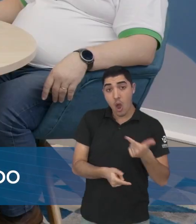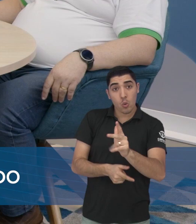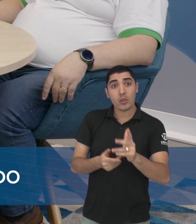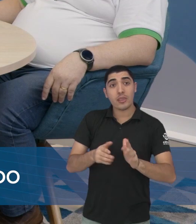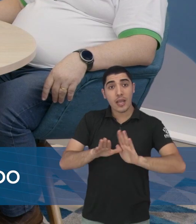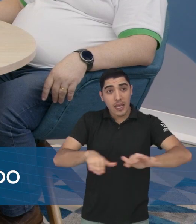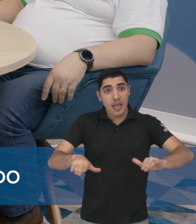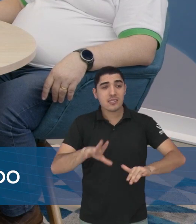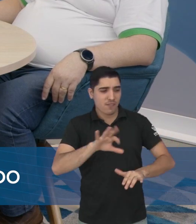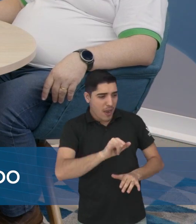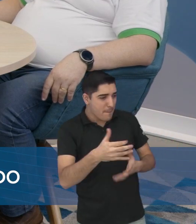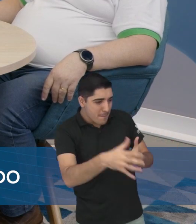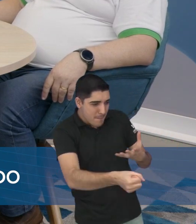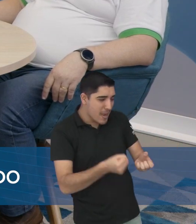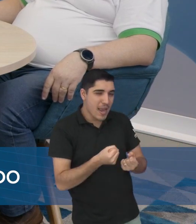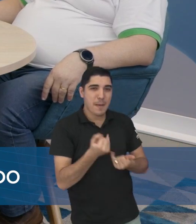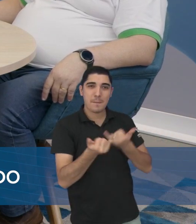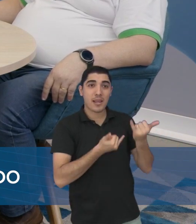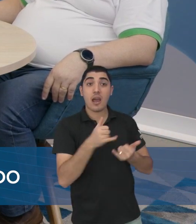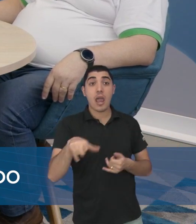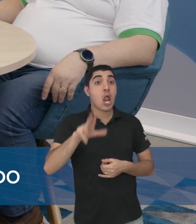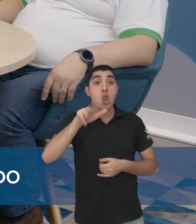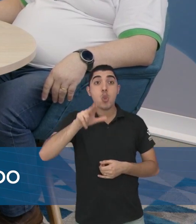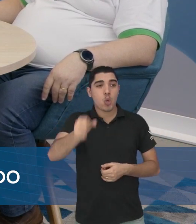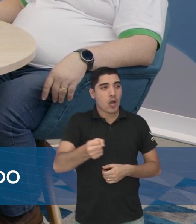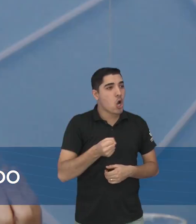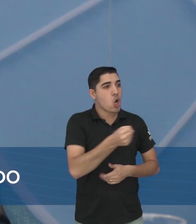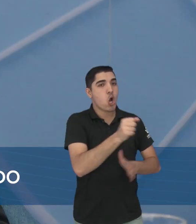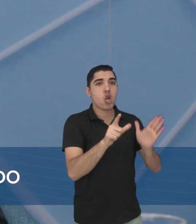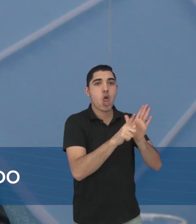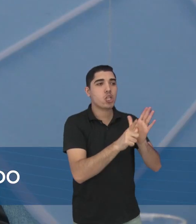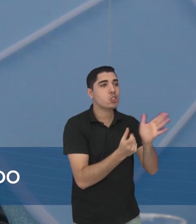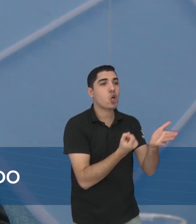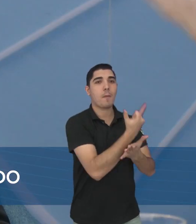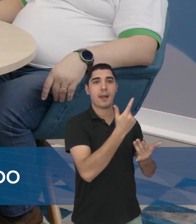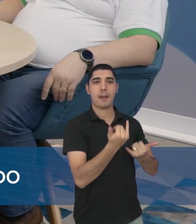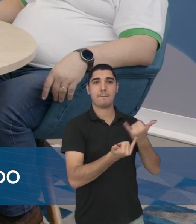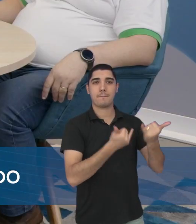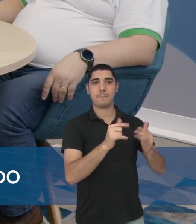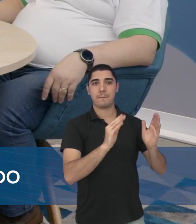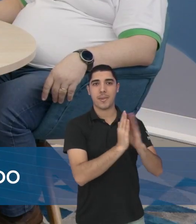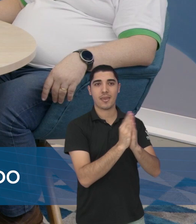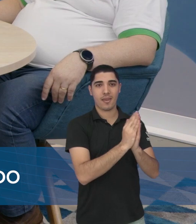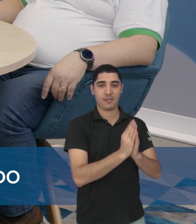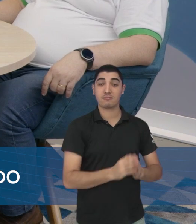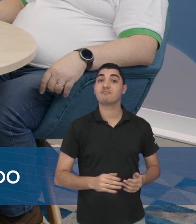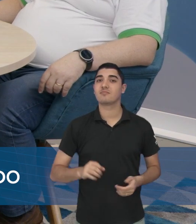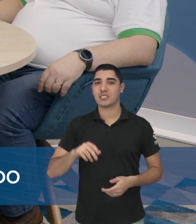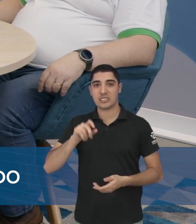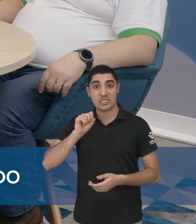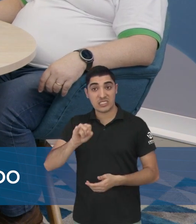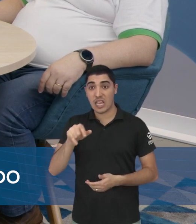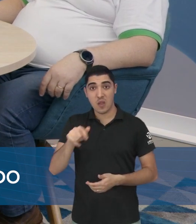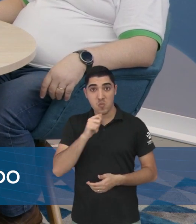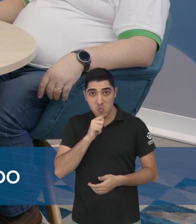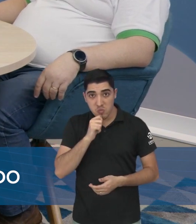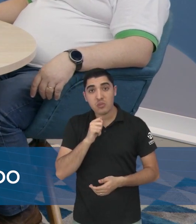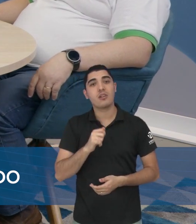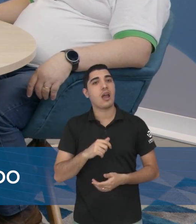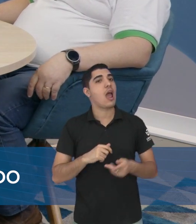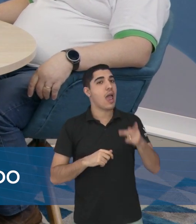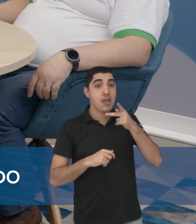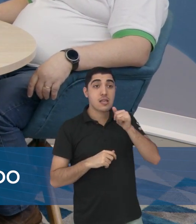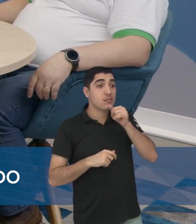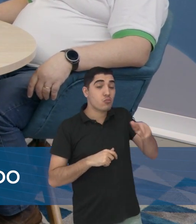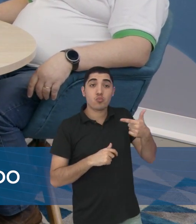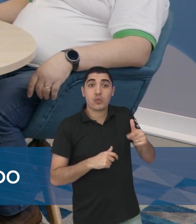na vida de uma criança que nunca teve a oportunidade de entrar numa loja e escolher um brinquedo. E que se não fosse essa doação, né, nem teria brinquedos. Não teríamos essa